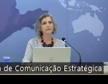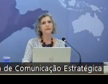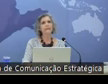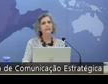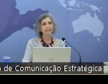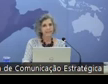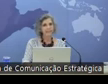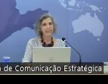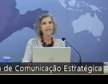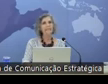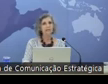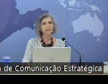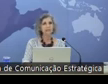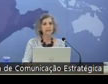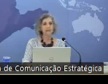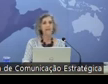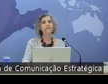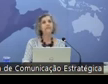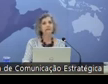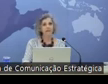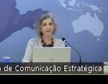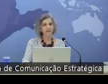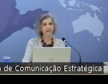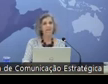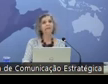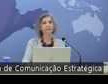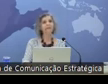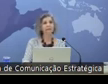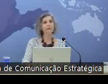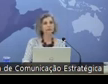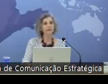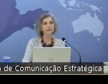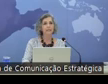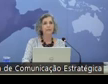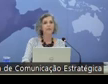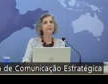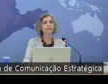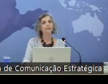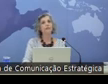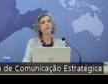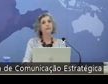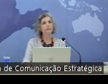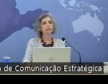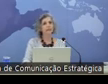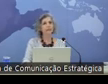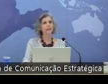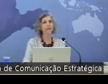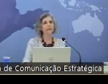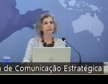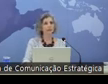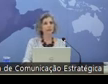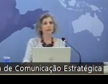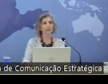noite é mas enfim tem que encerrar essa gestação e nós temos que encerrar solicitação na ficha do sinan porque senão a gente não consegue